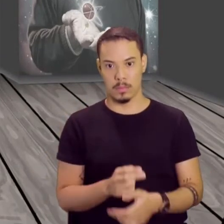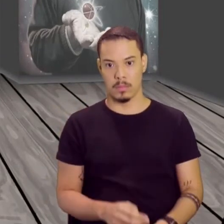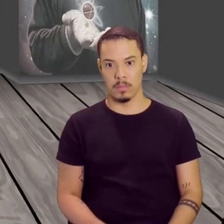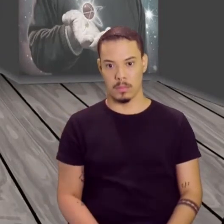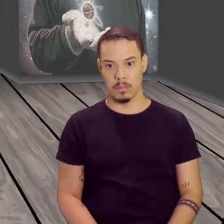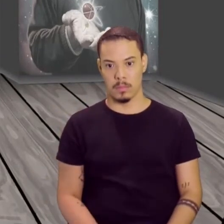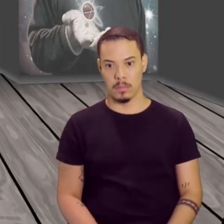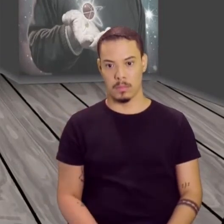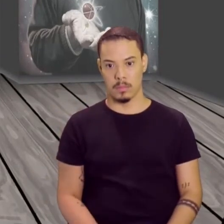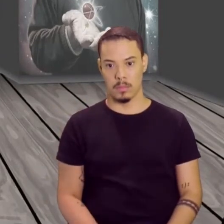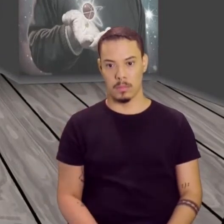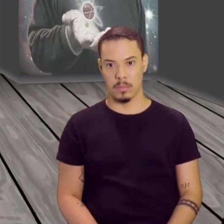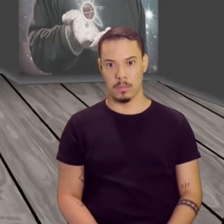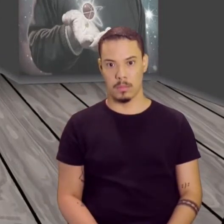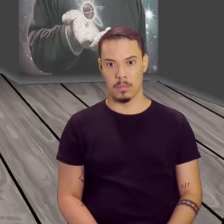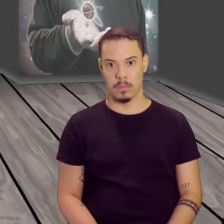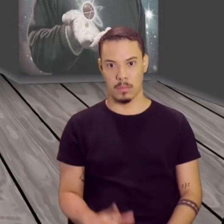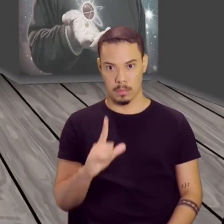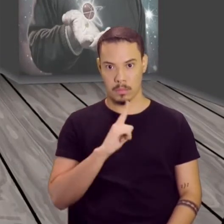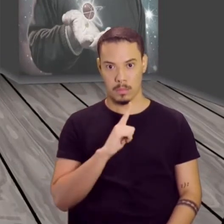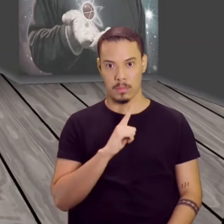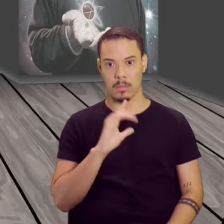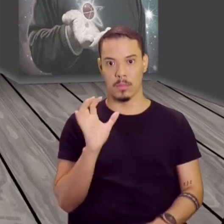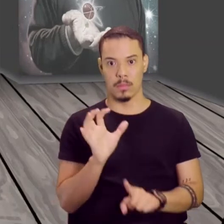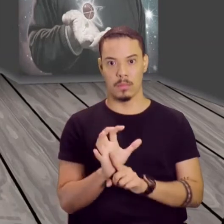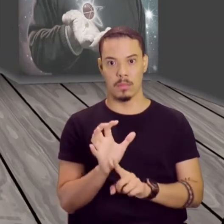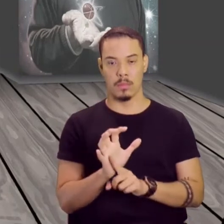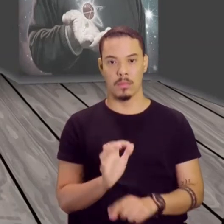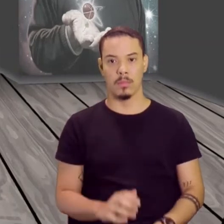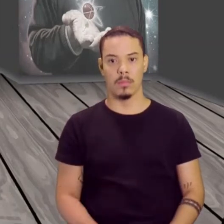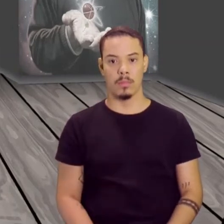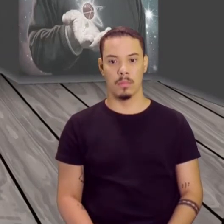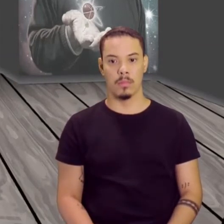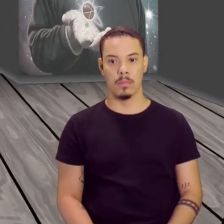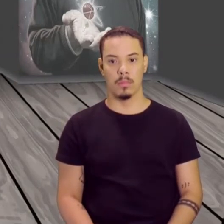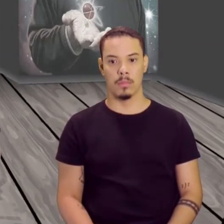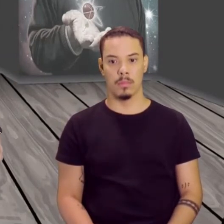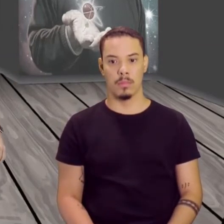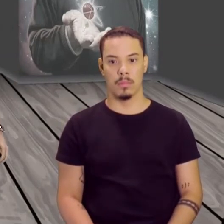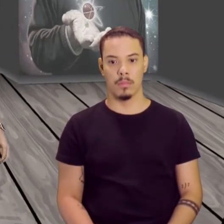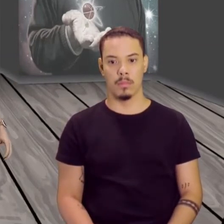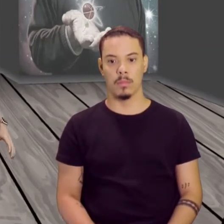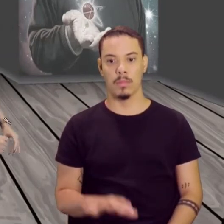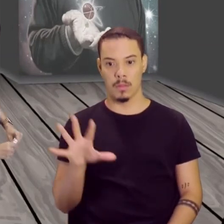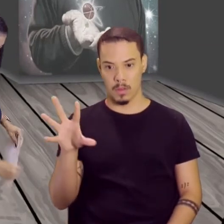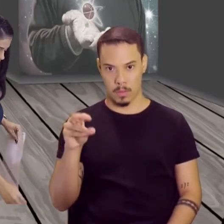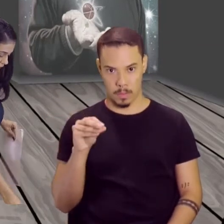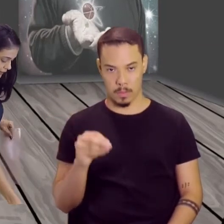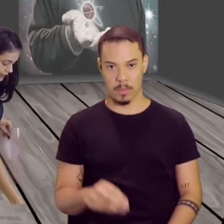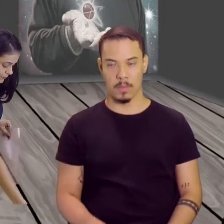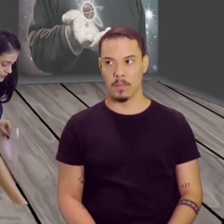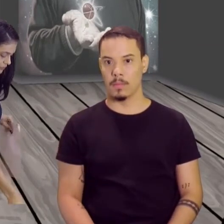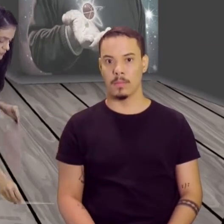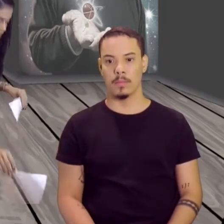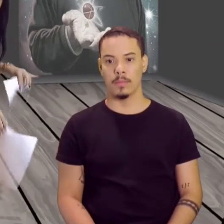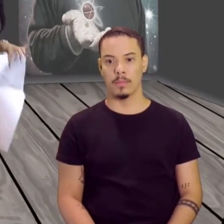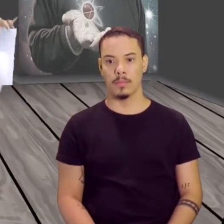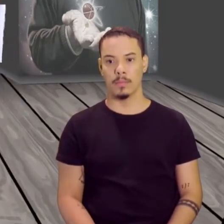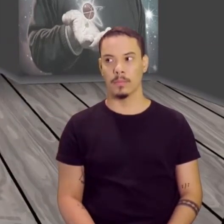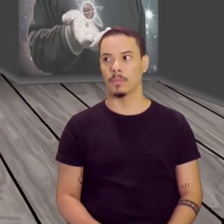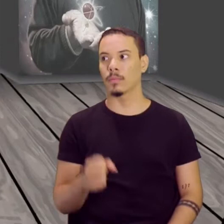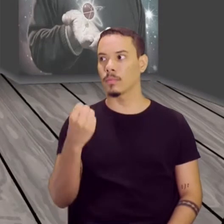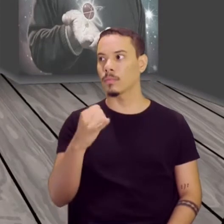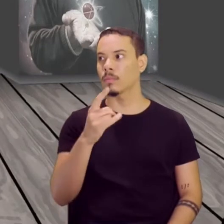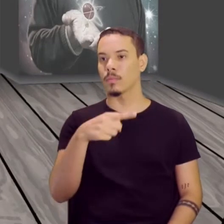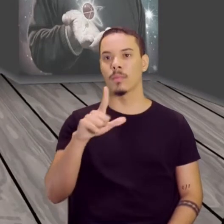só. Mesmo assim, há interferência do ar jogando de um lado para o outro, né? Vamos pegar aqui. Aqui, pessoal, se você tem